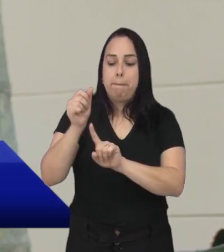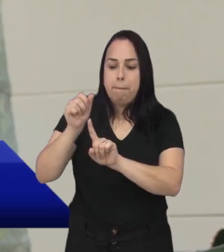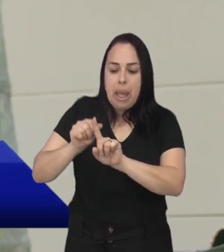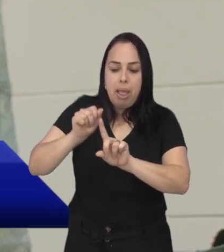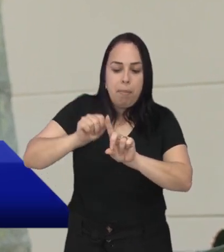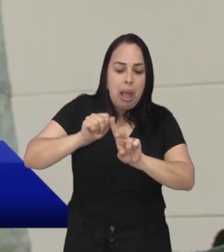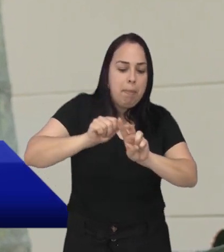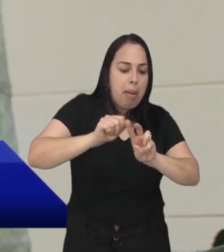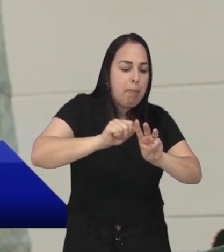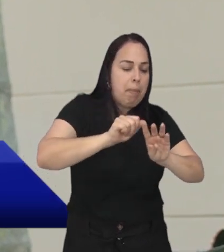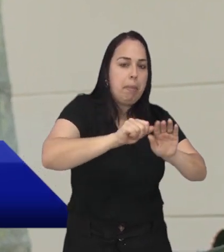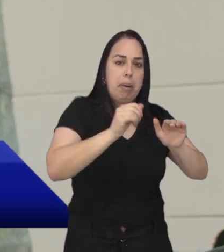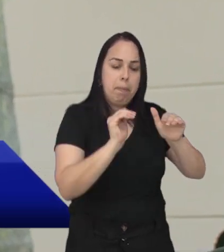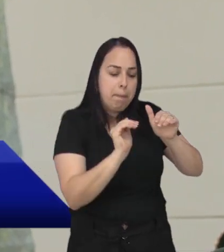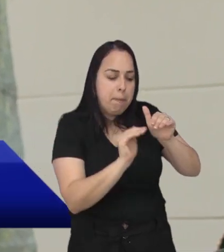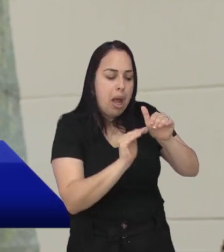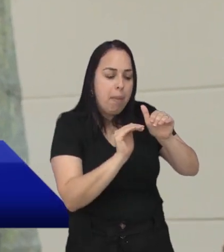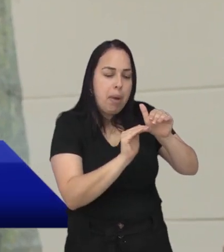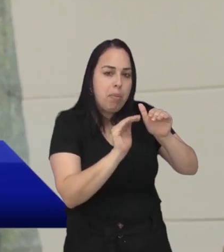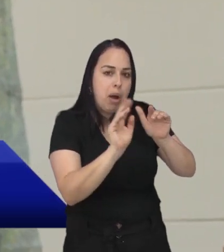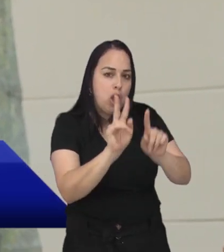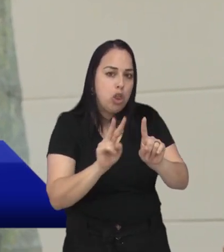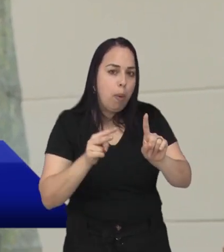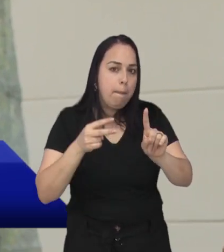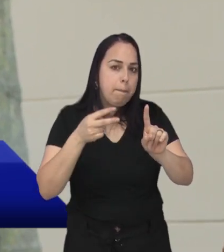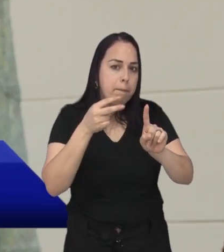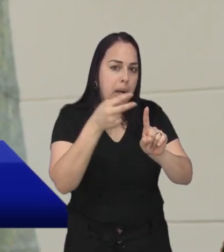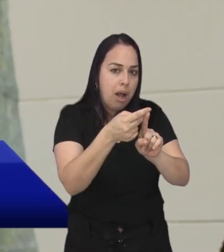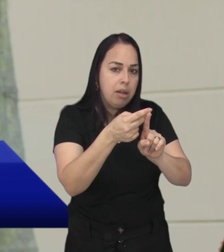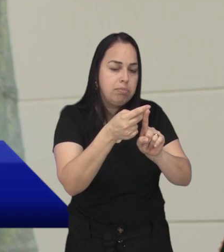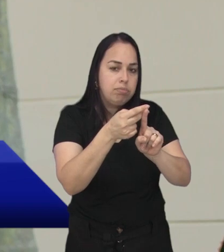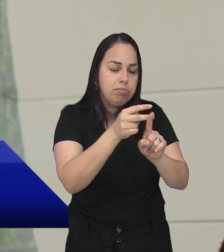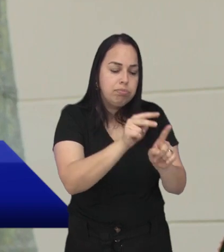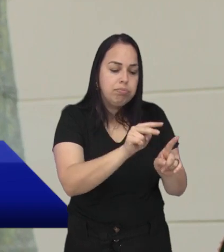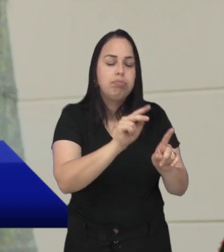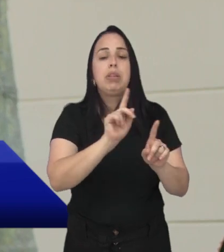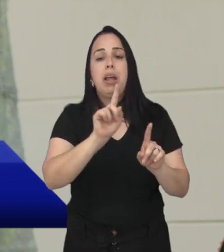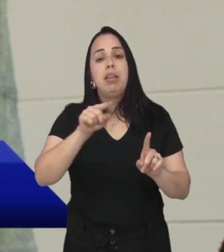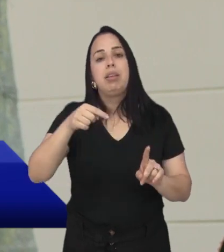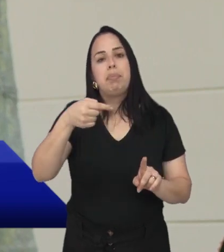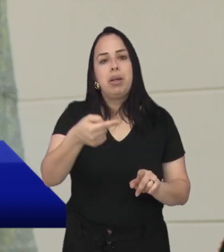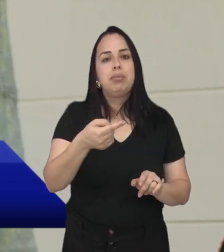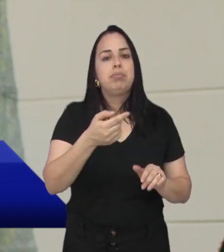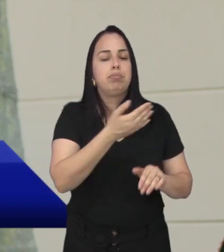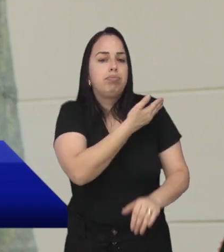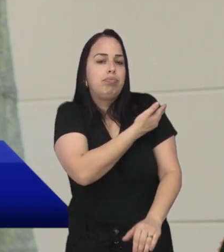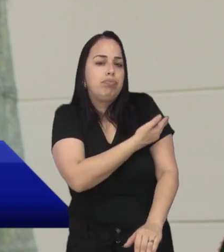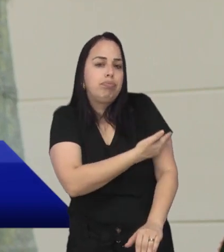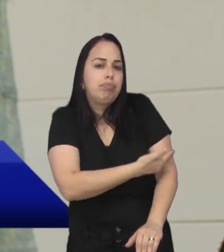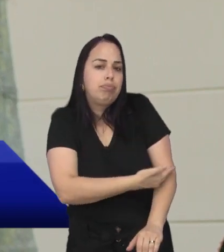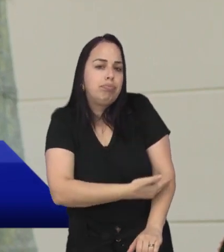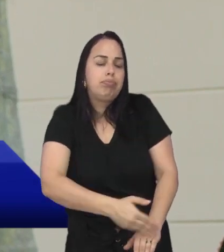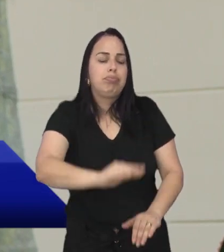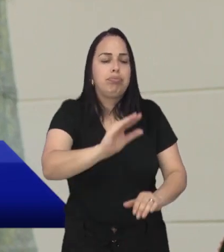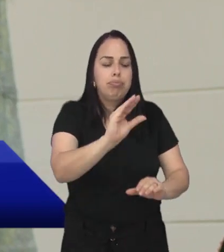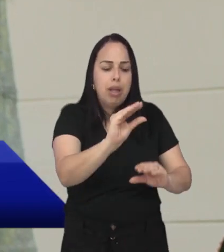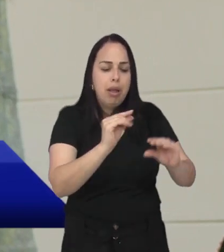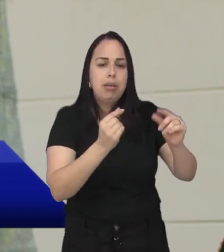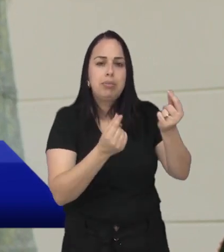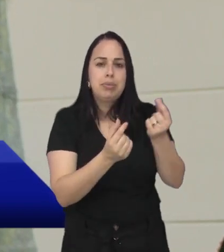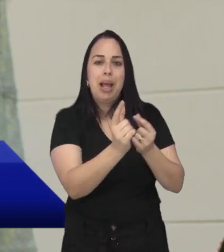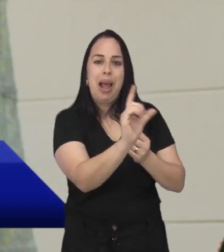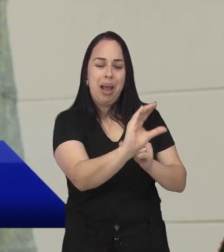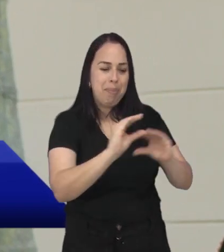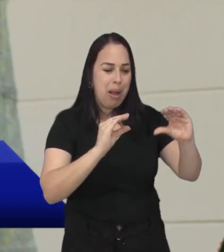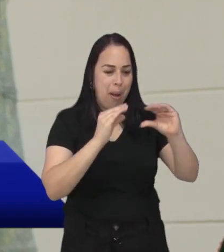colocar o mesmo valor que ela economizou. Então ela vai dobrar o seu capital de um mês para o outro e depois começa a vir um rendimento. Ele começa